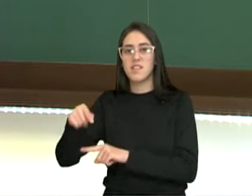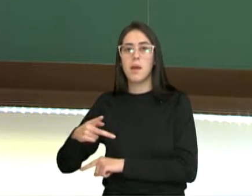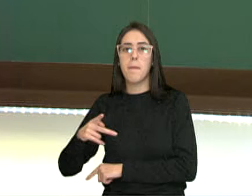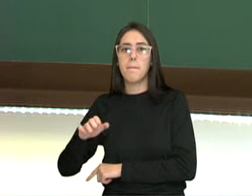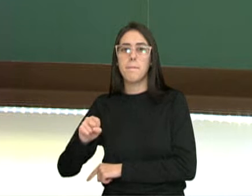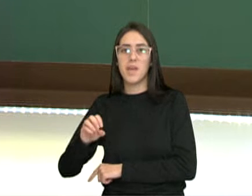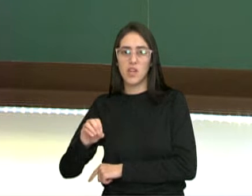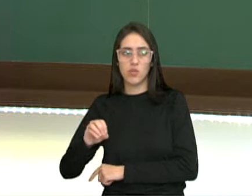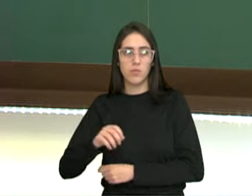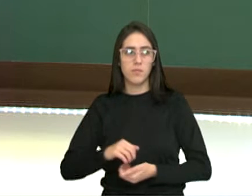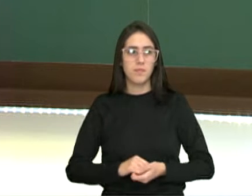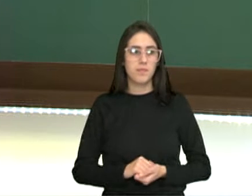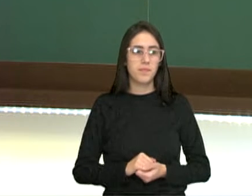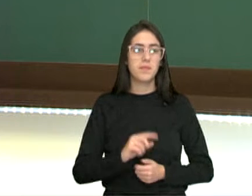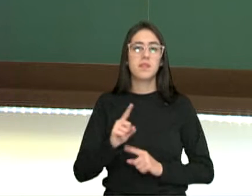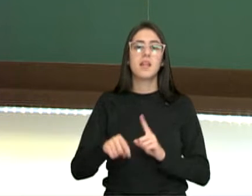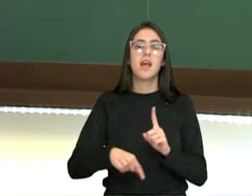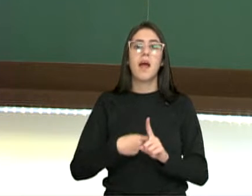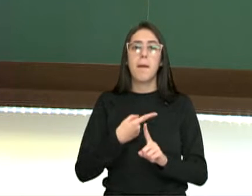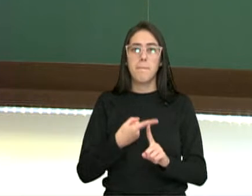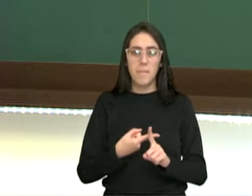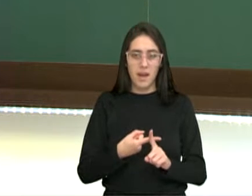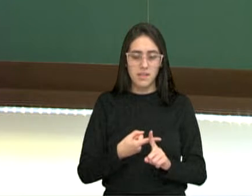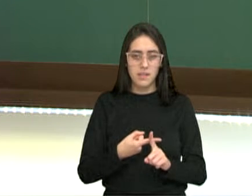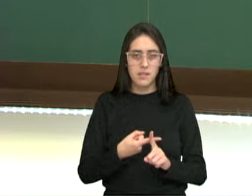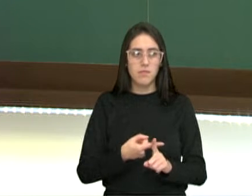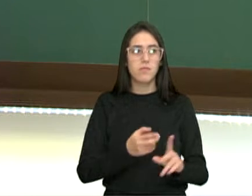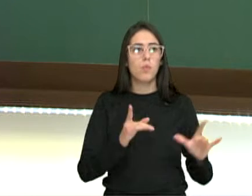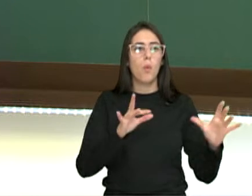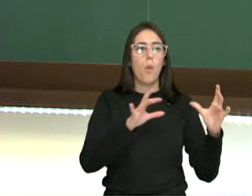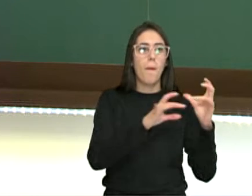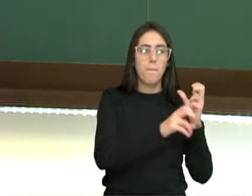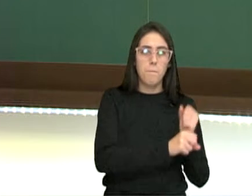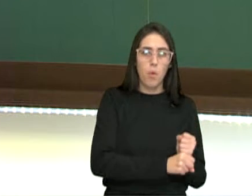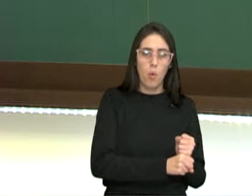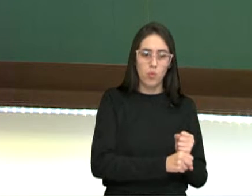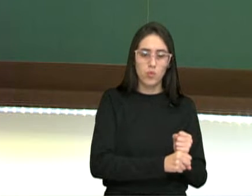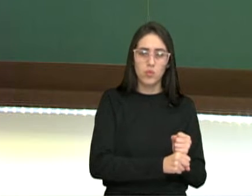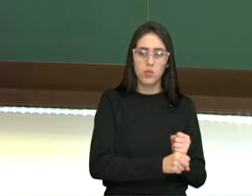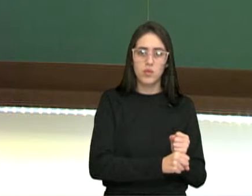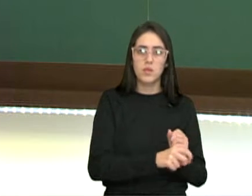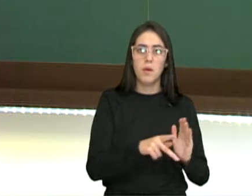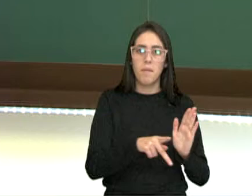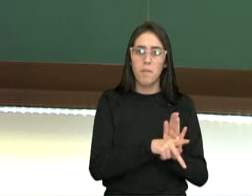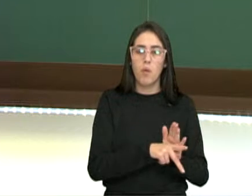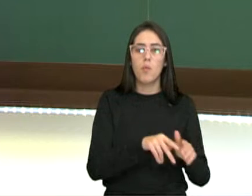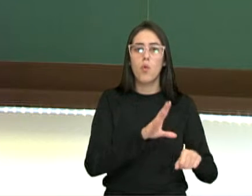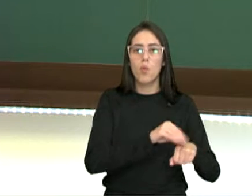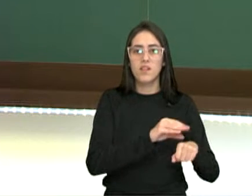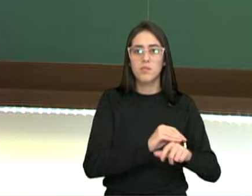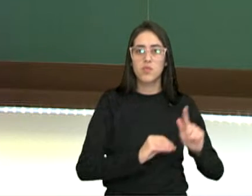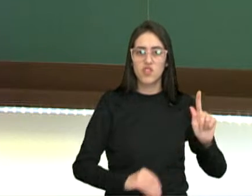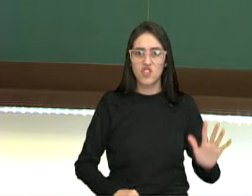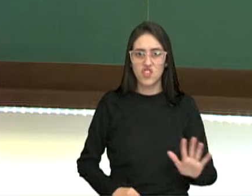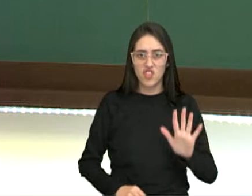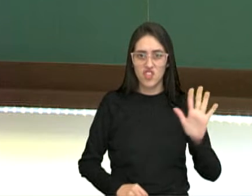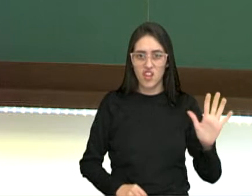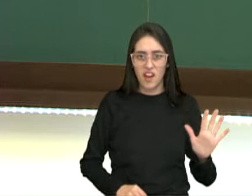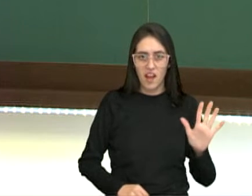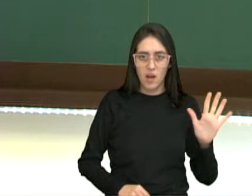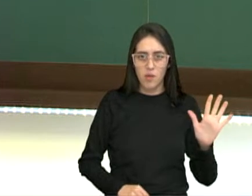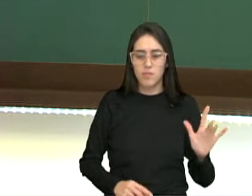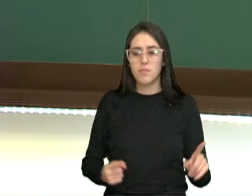5, mais a quantidade de pontos de conhecimentos gerais pelo peso que é